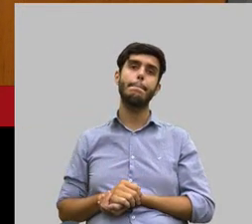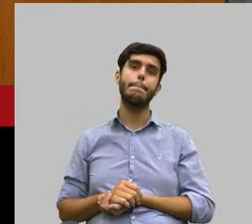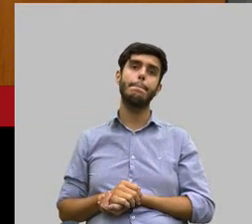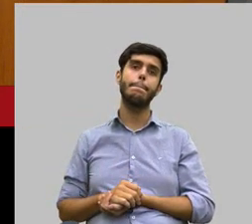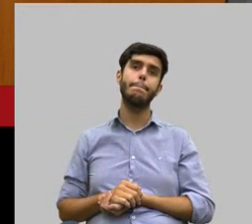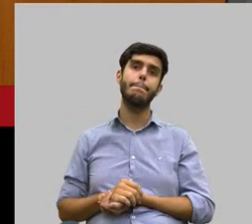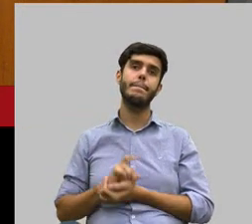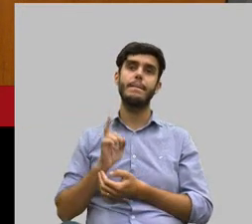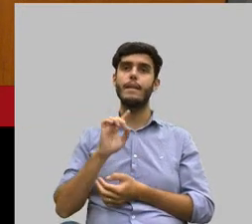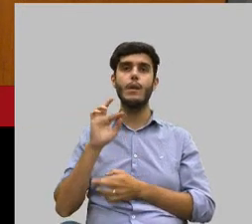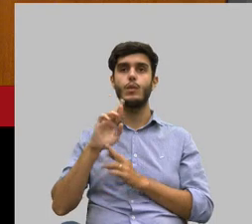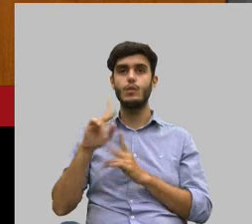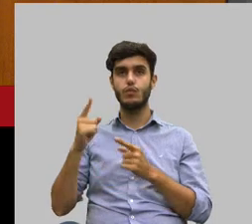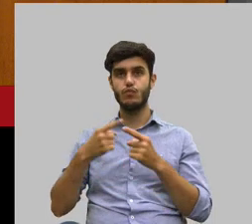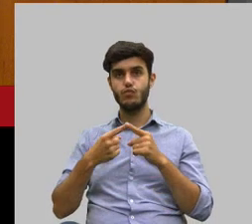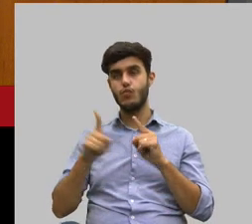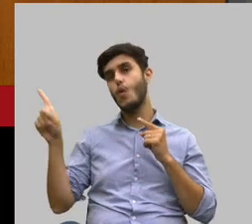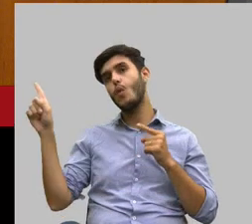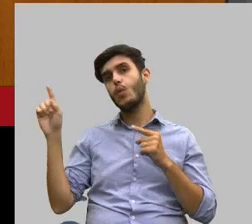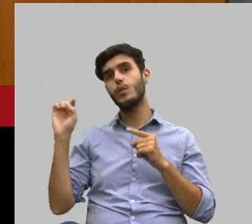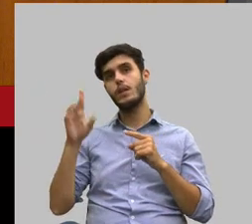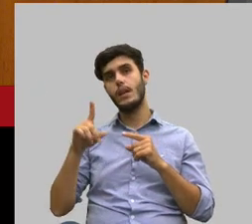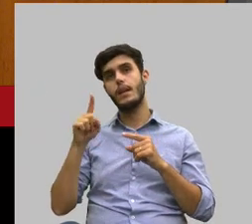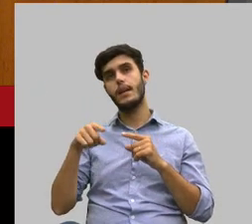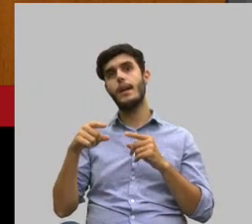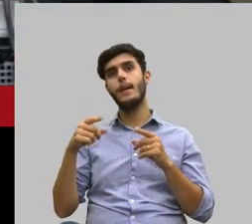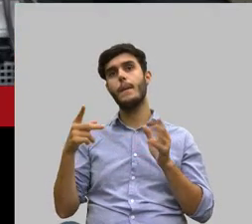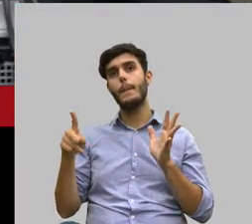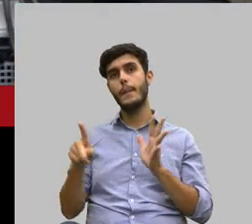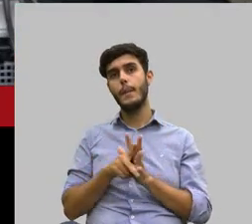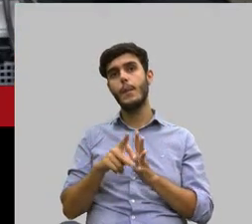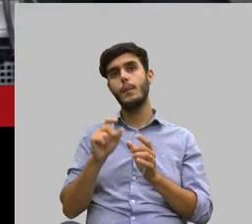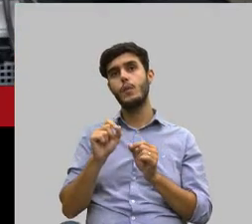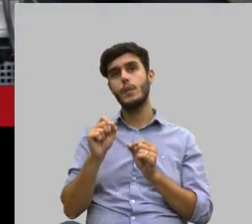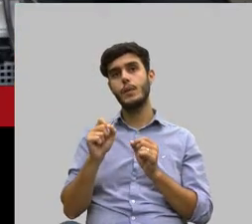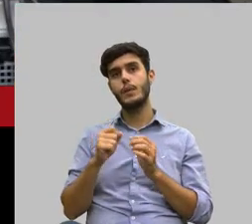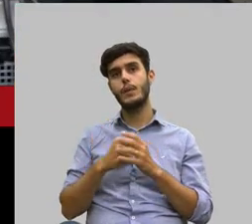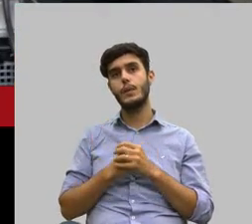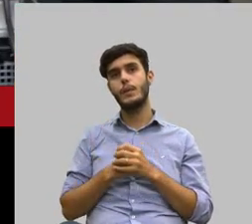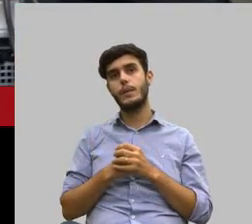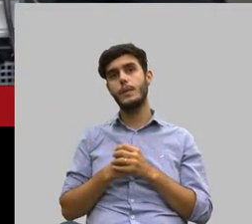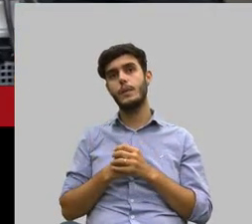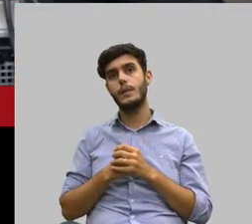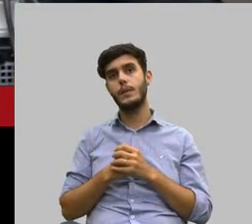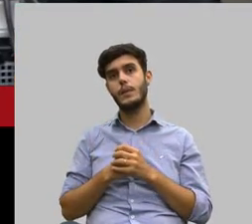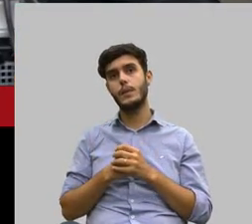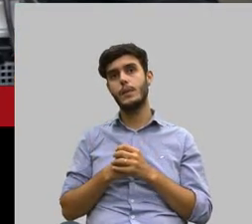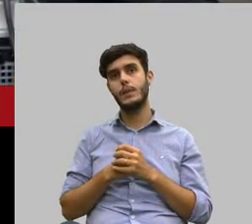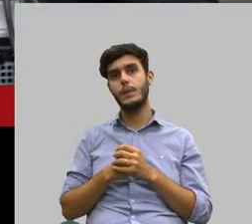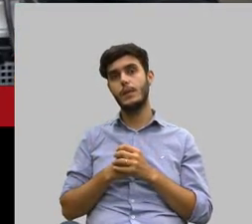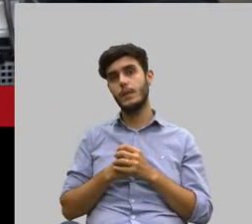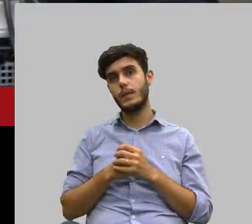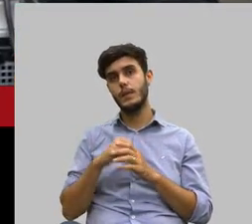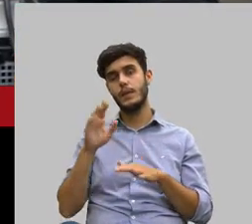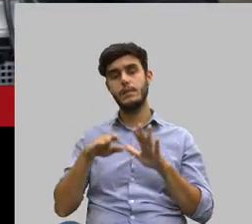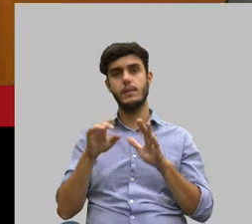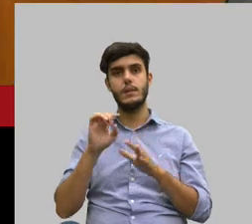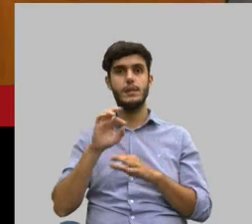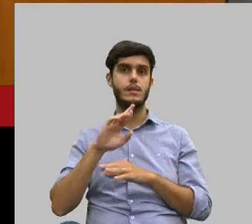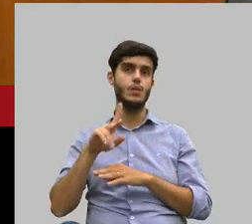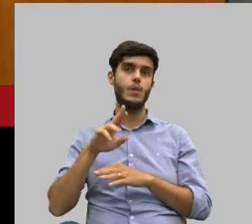sentido a divergência ela é propositiva eh talvez não seria o núcleo ou